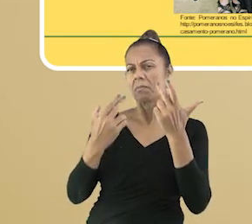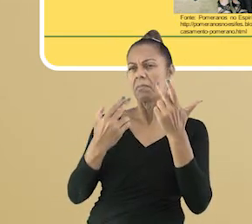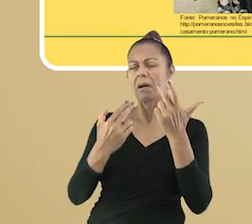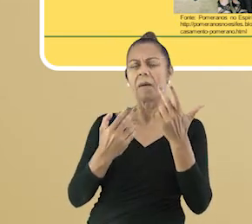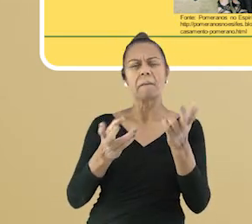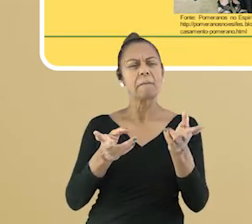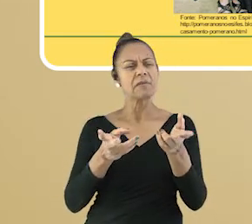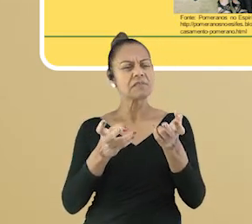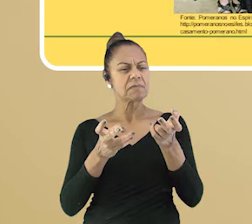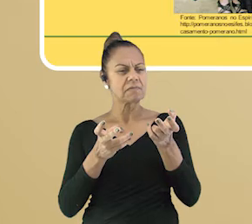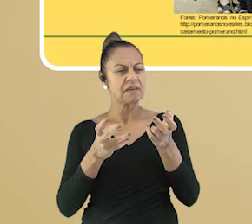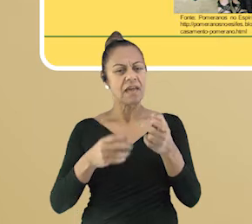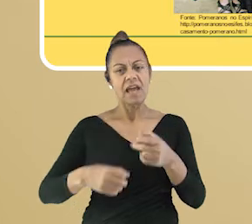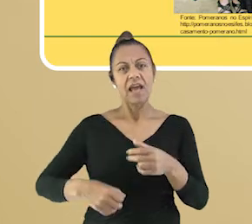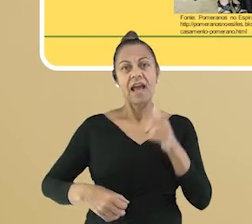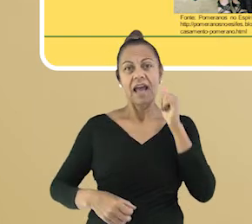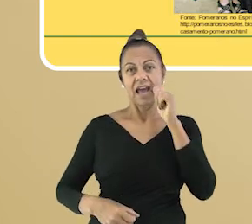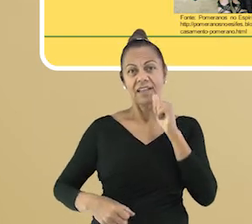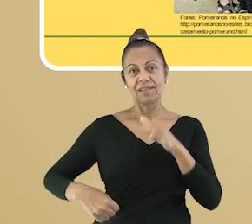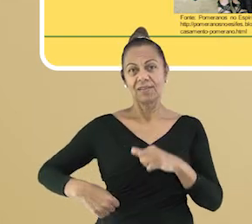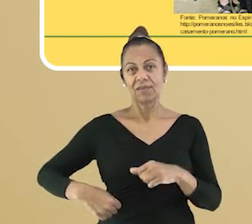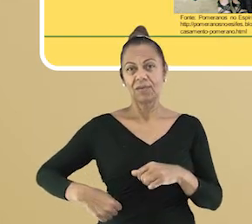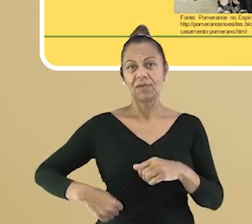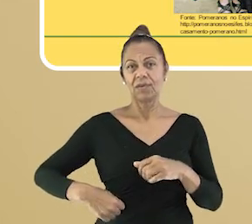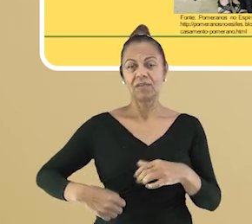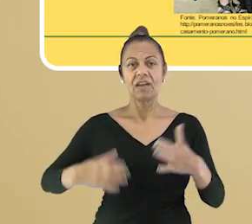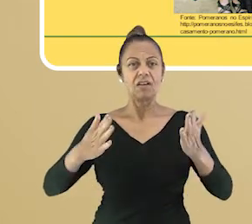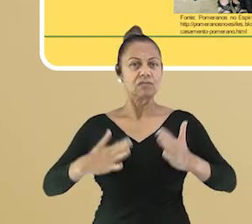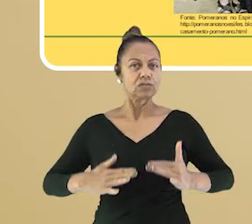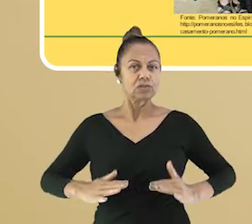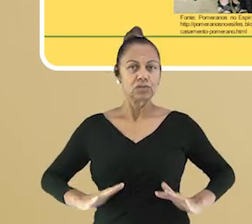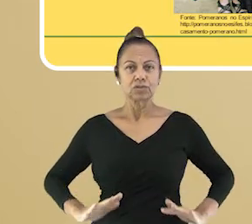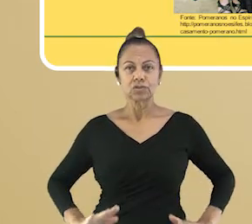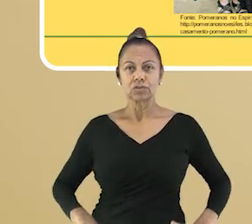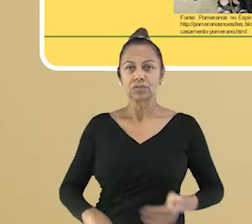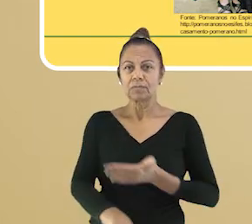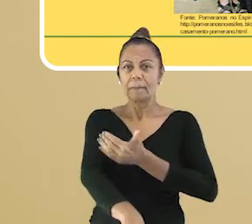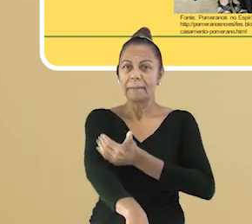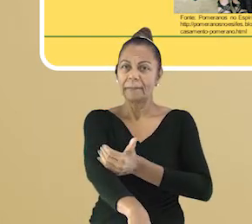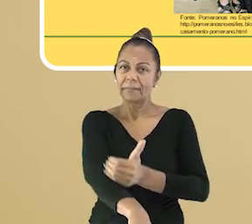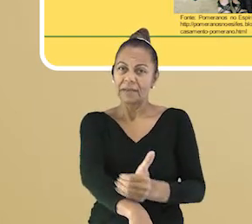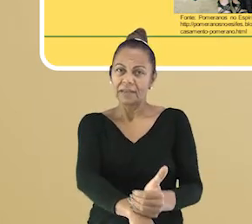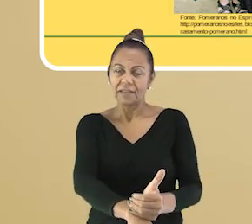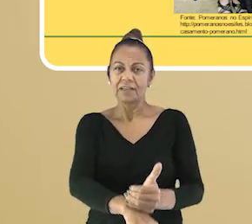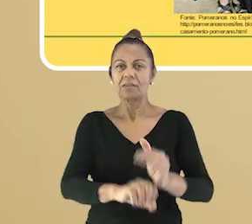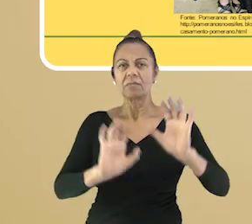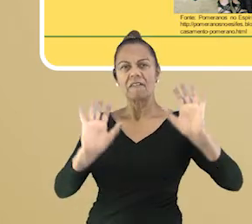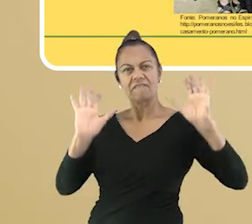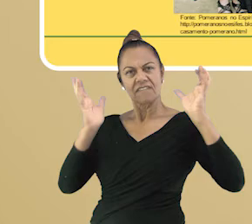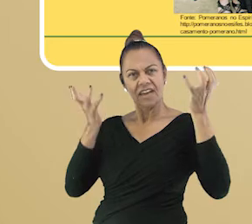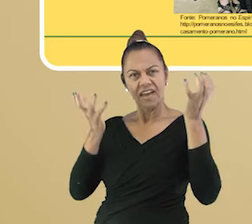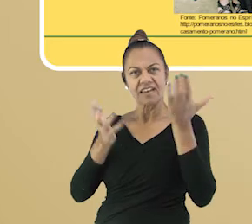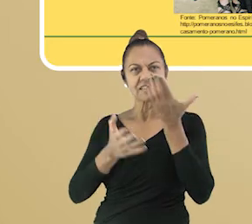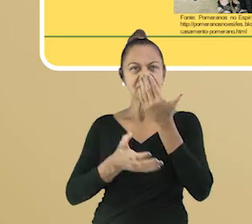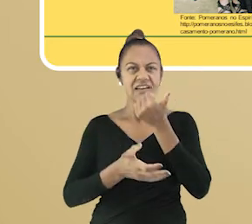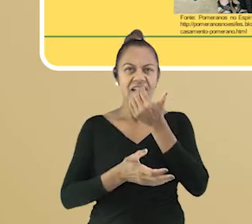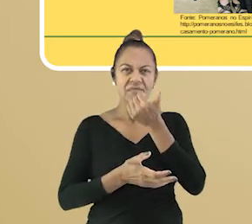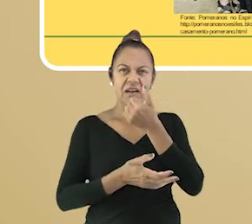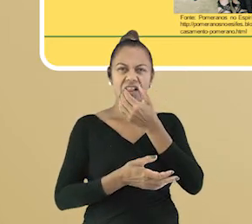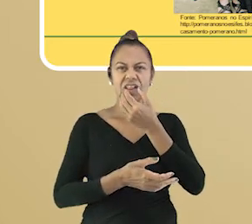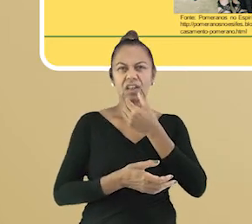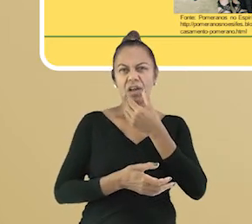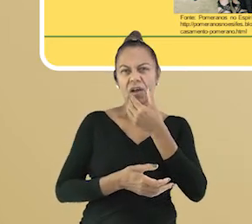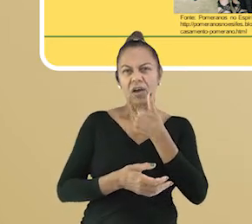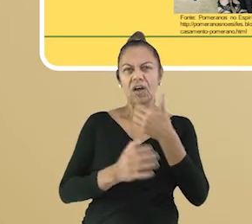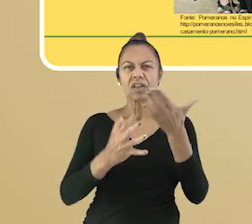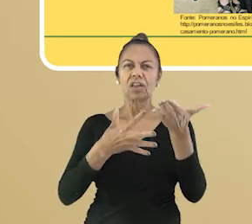desenhos, e acredito que da maior parte das pessoas que vocês conhecem, é uma manifestação cultural. Nela, é mais comum